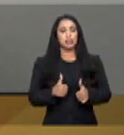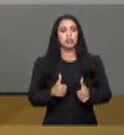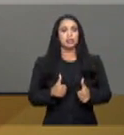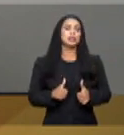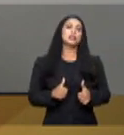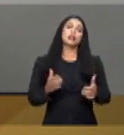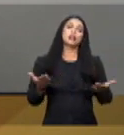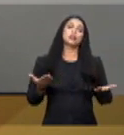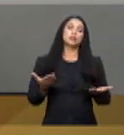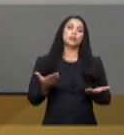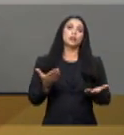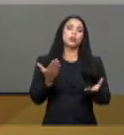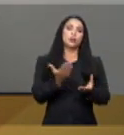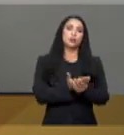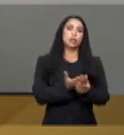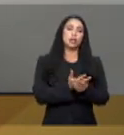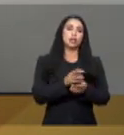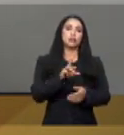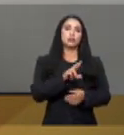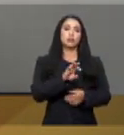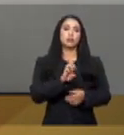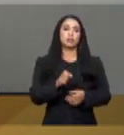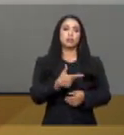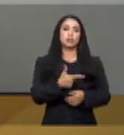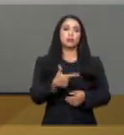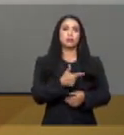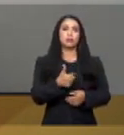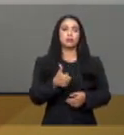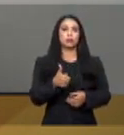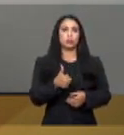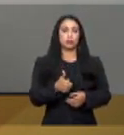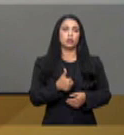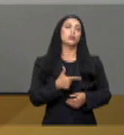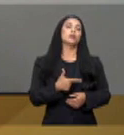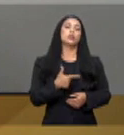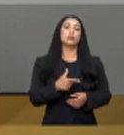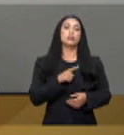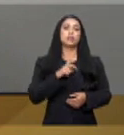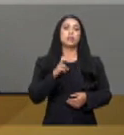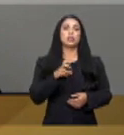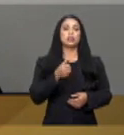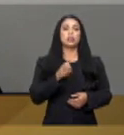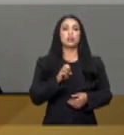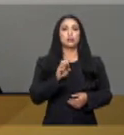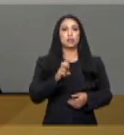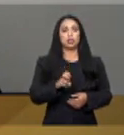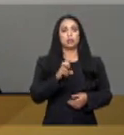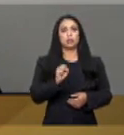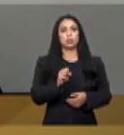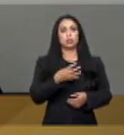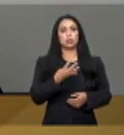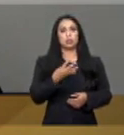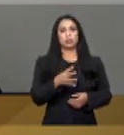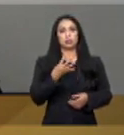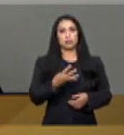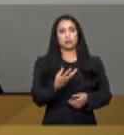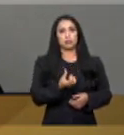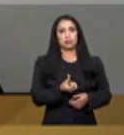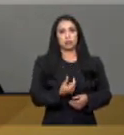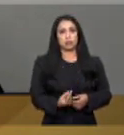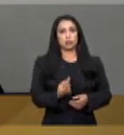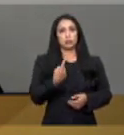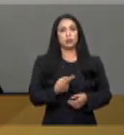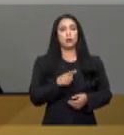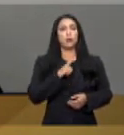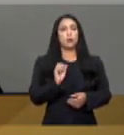presente caso e os recursos extraordinários 212, 209, 582, 461,